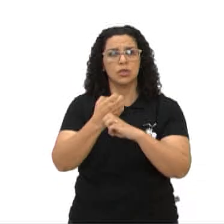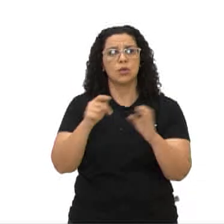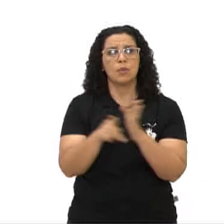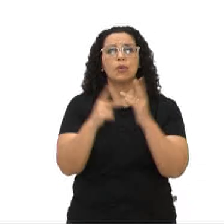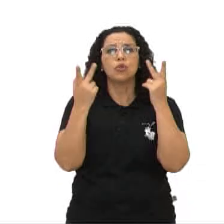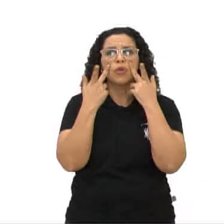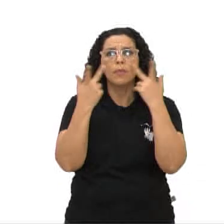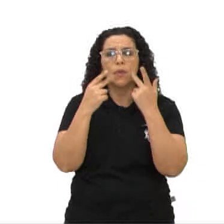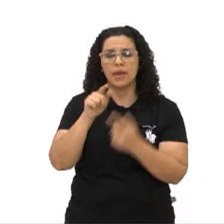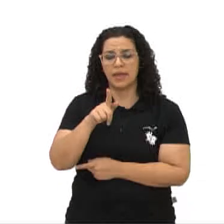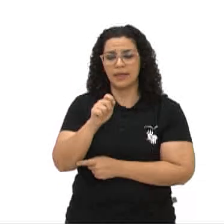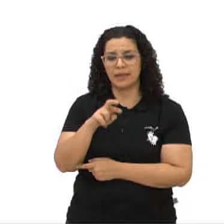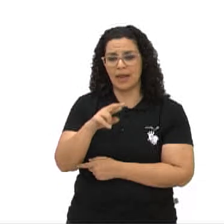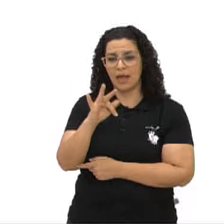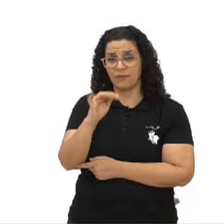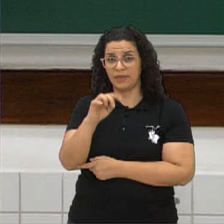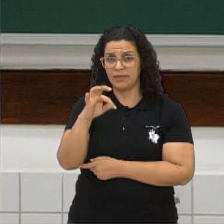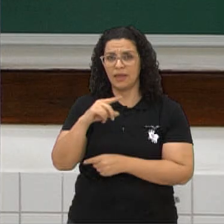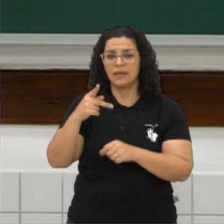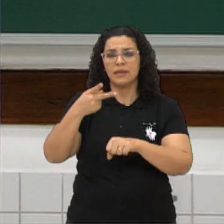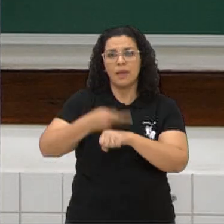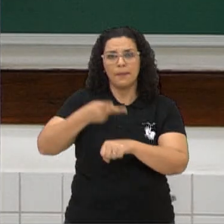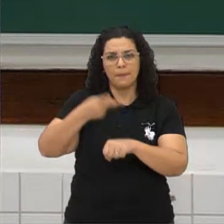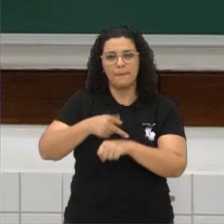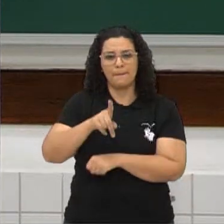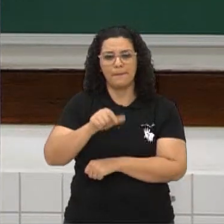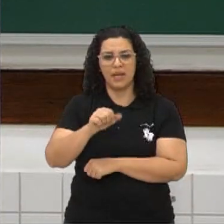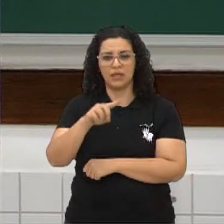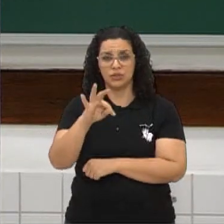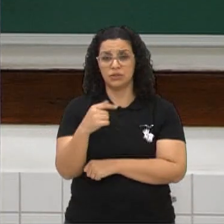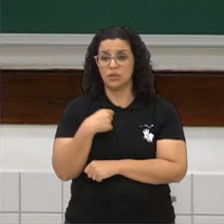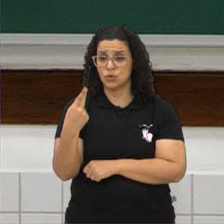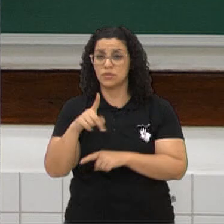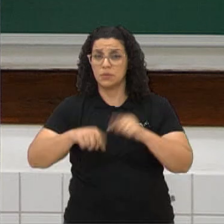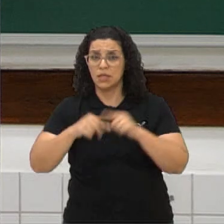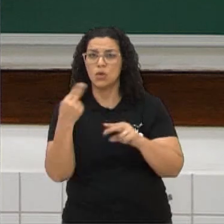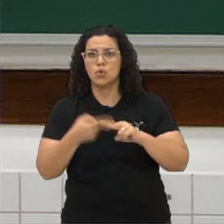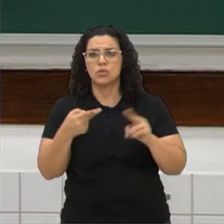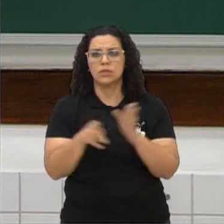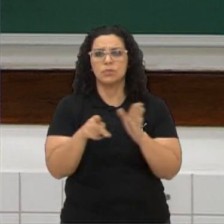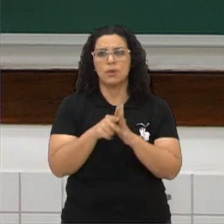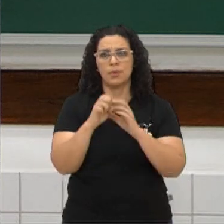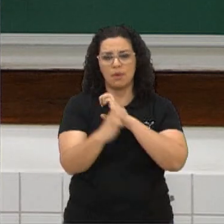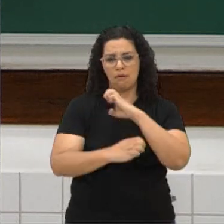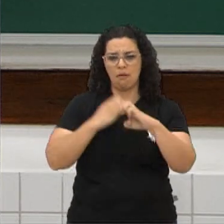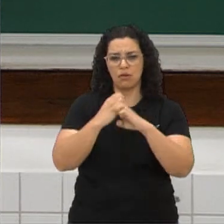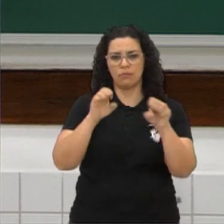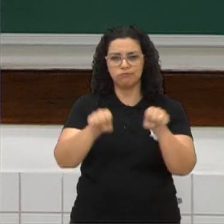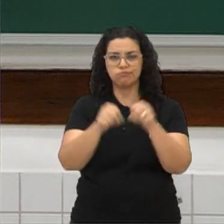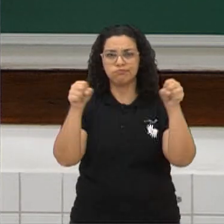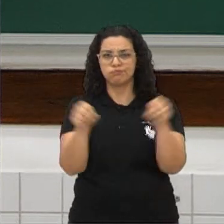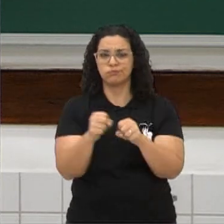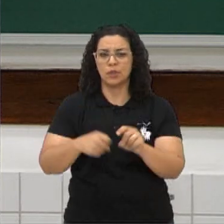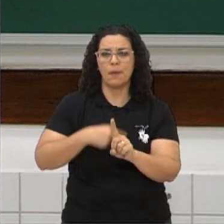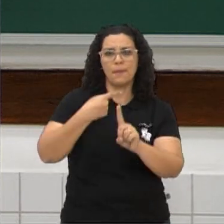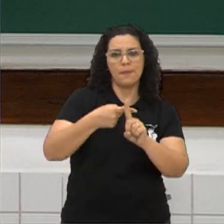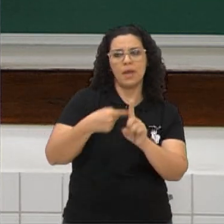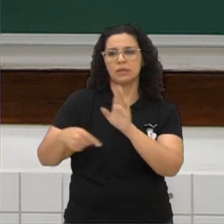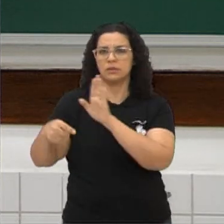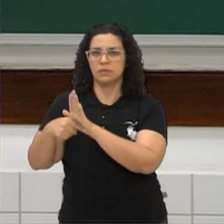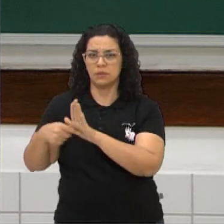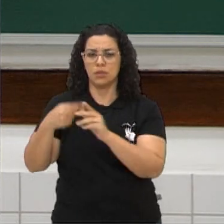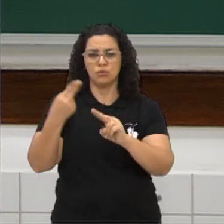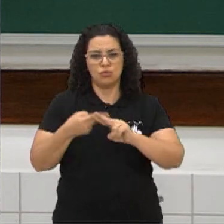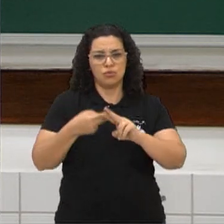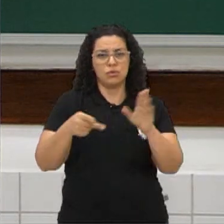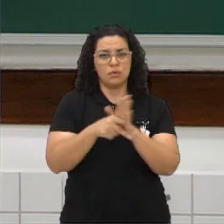e platina. Exatamente, o grafite e a platina são substâncias que servem como eletrólitos, né, que vão ser os polos positivos e